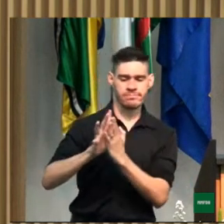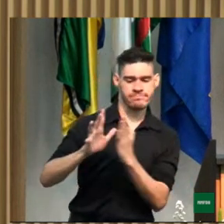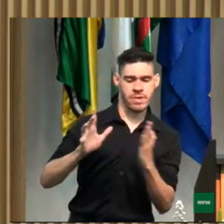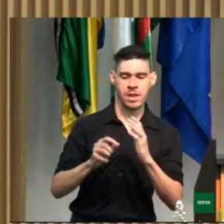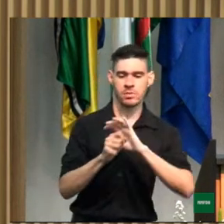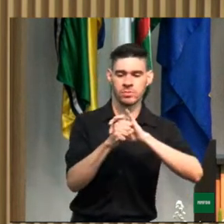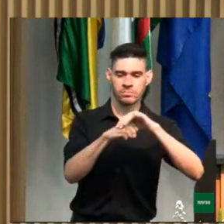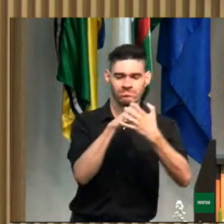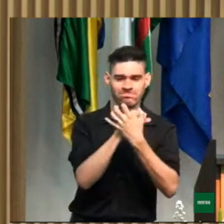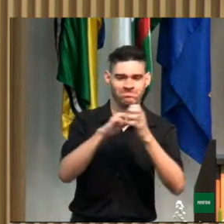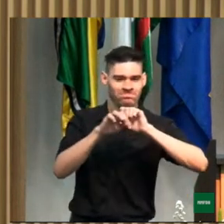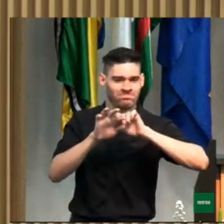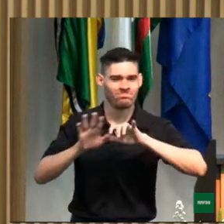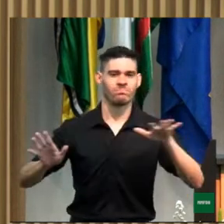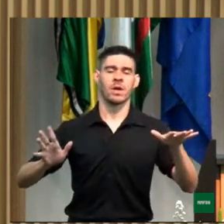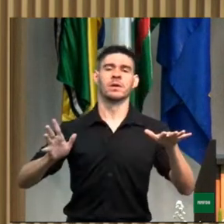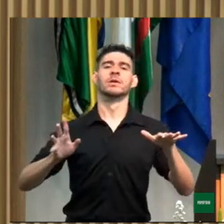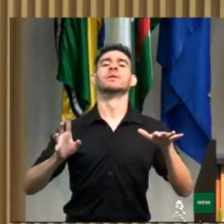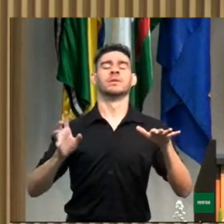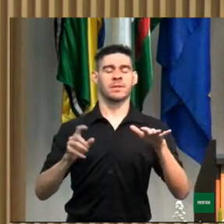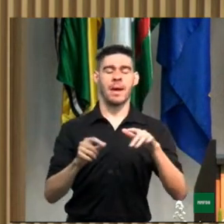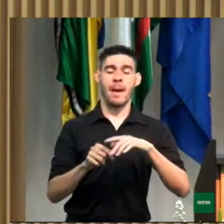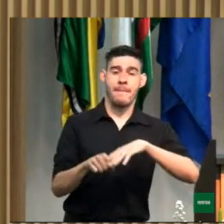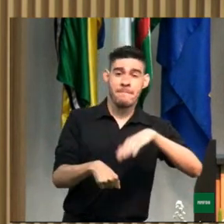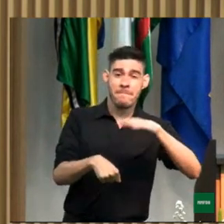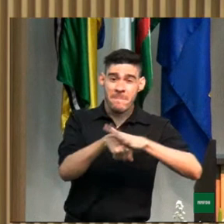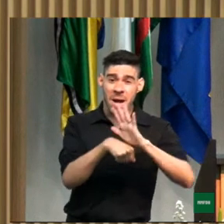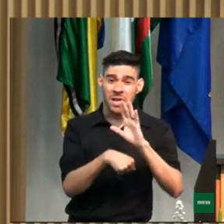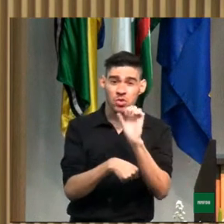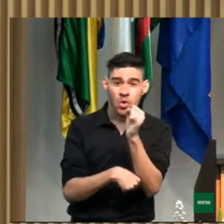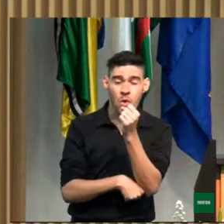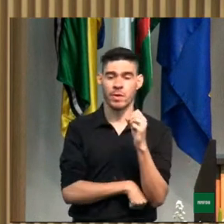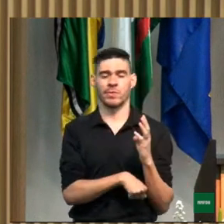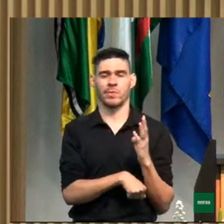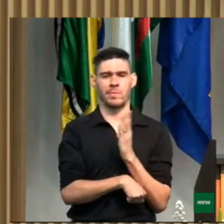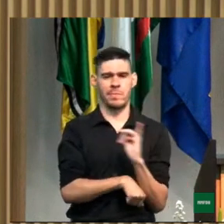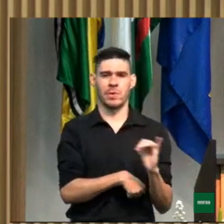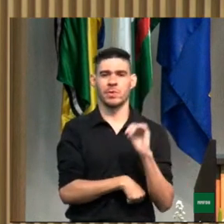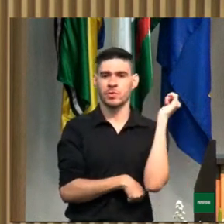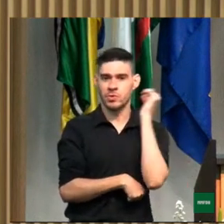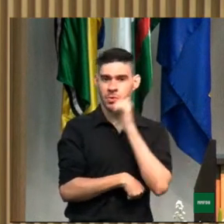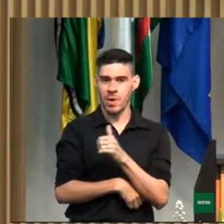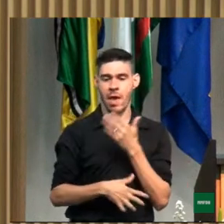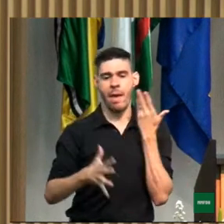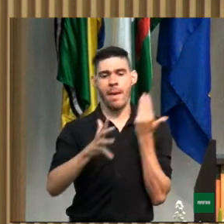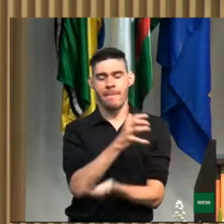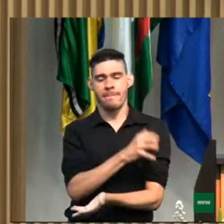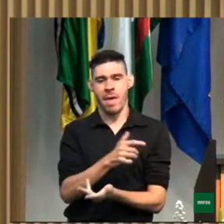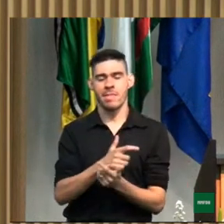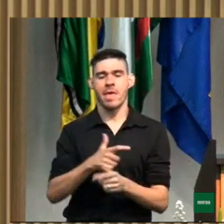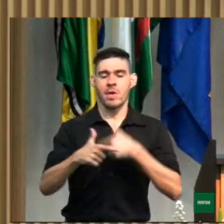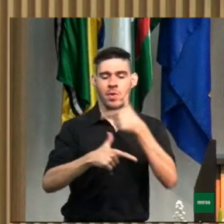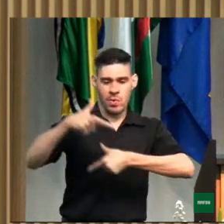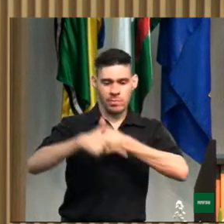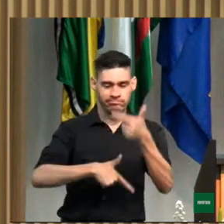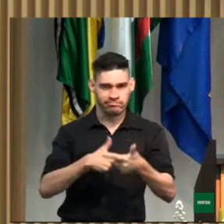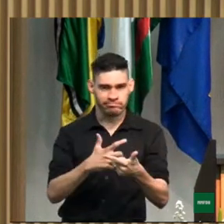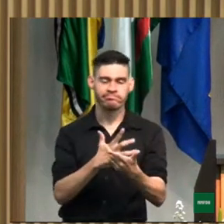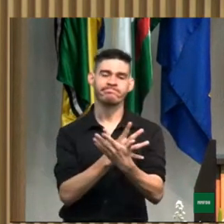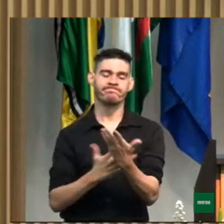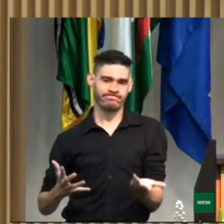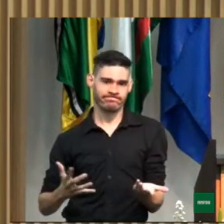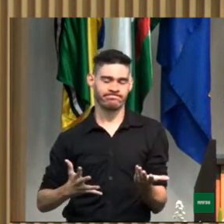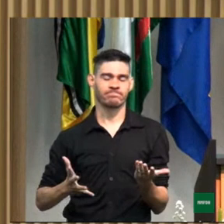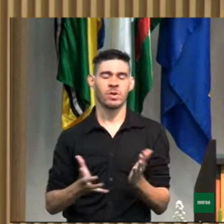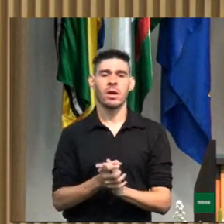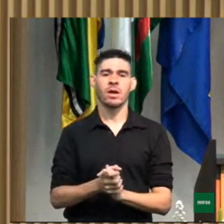onde mais de 8,1 milhões de mulheres perderam seus empregos. Considerando ainda as lideranças aqui presentes, eu